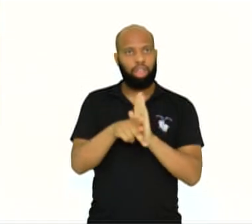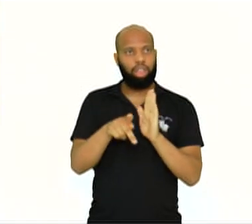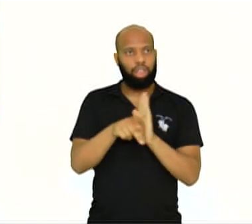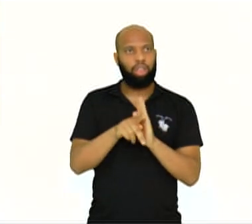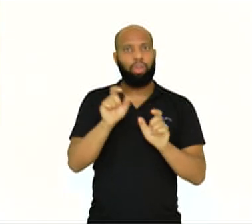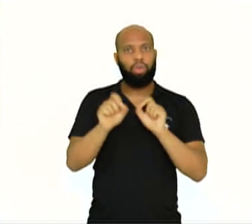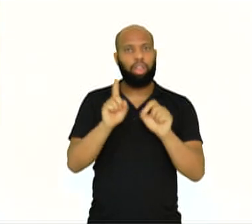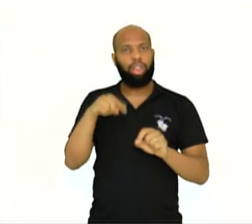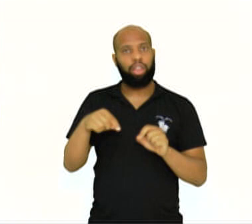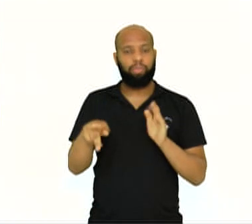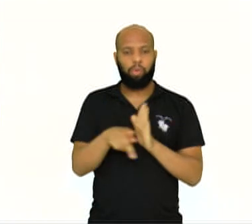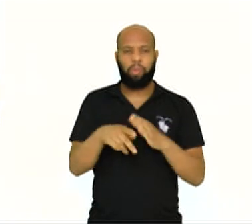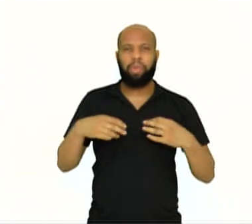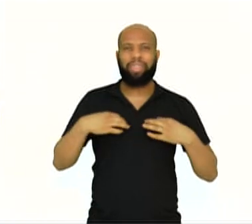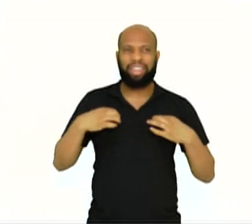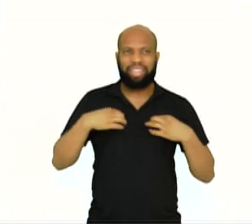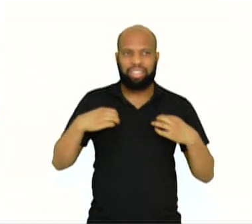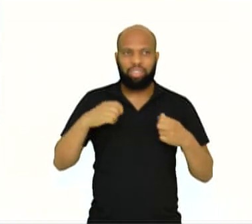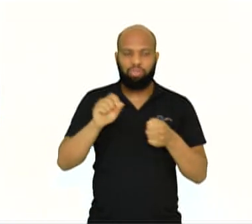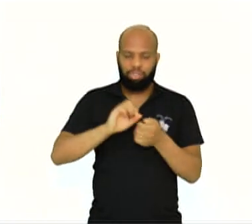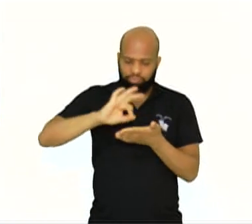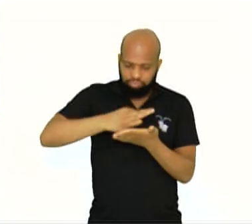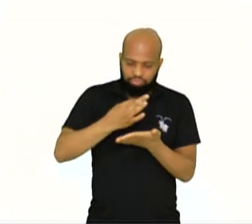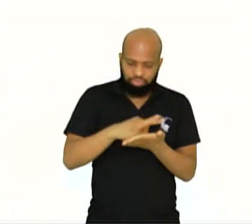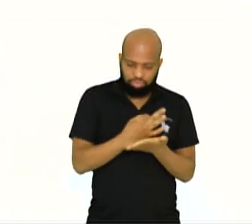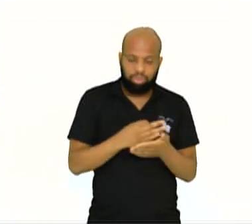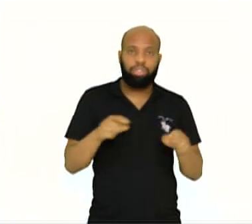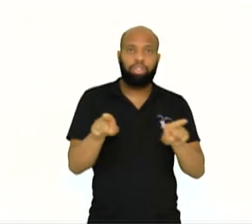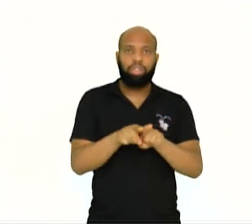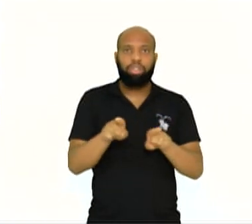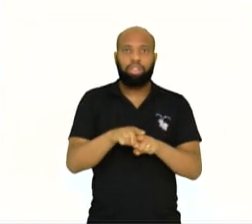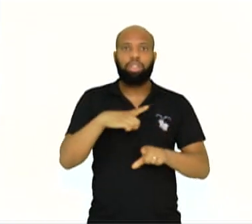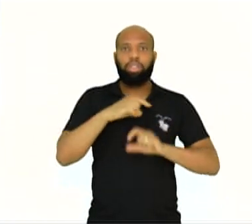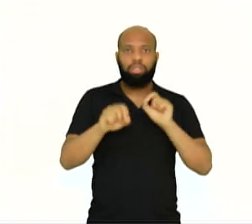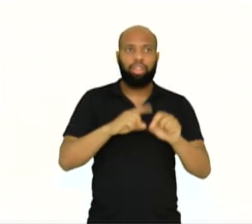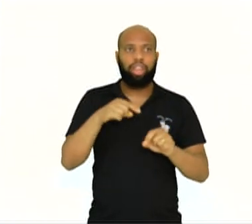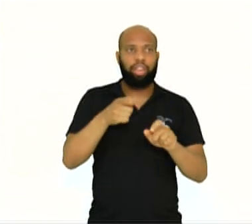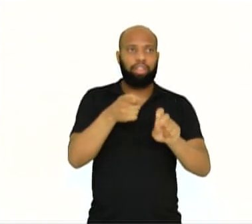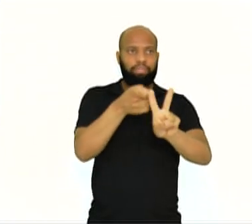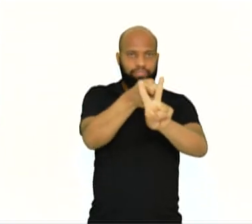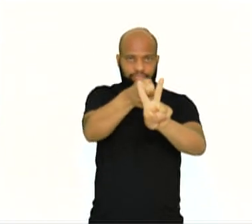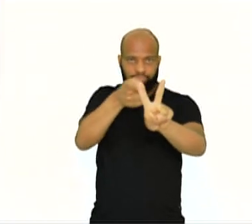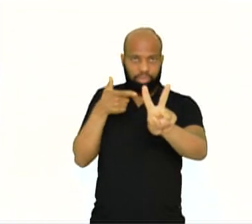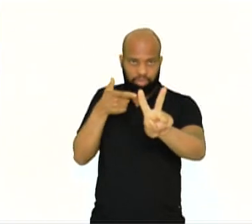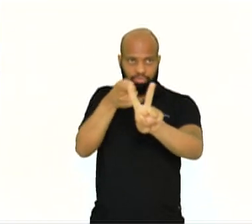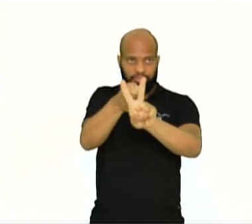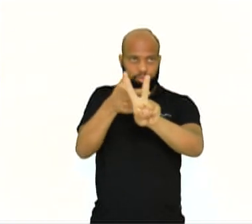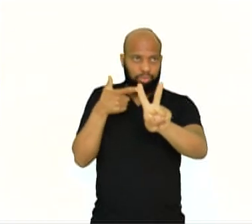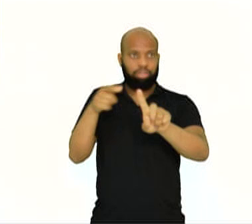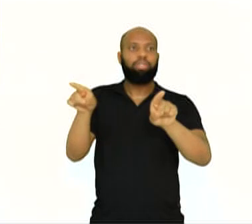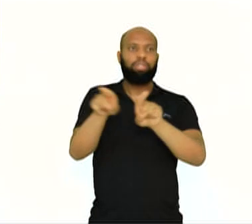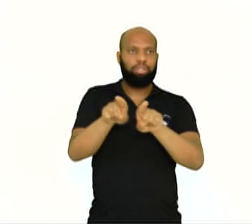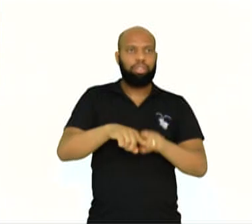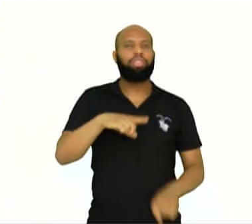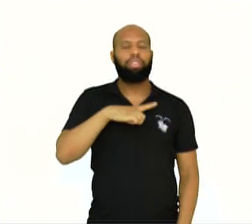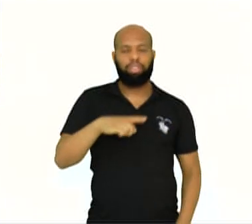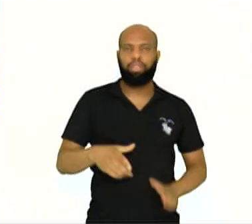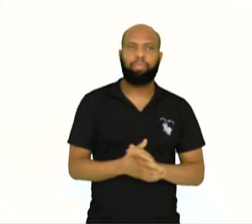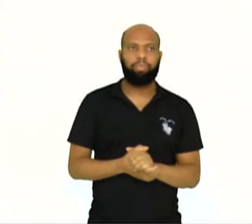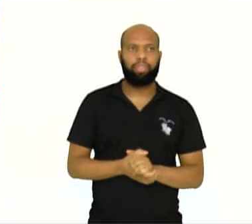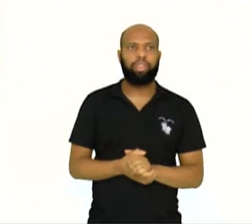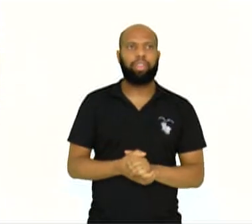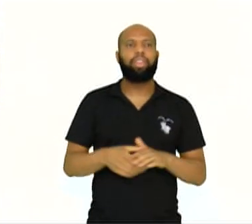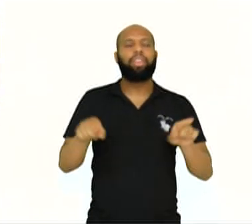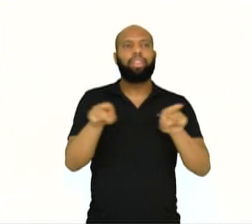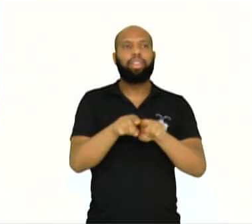eram feitas à mão. Nós vamos ter um estilingue, onde as crianças brincavam com o estilingue. Nós vamos